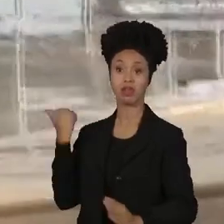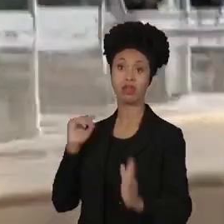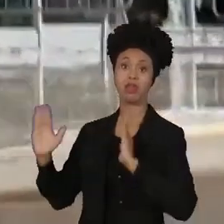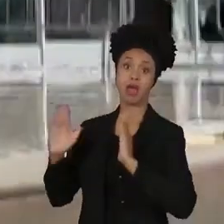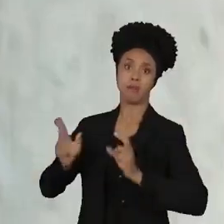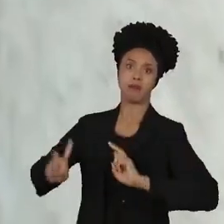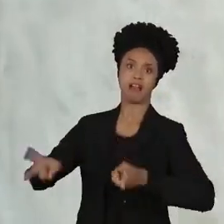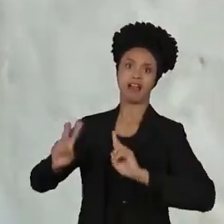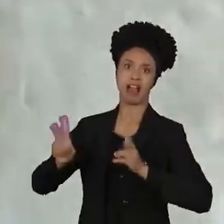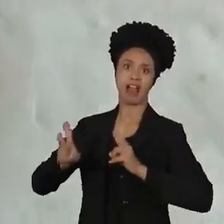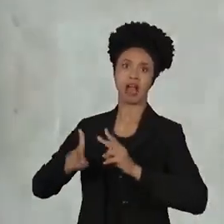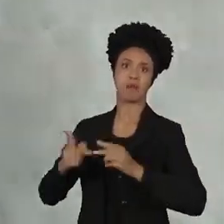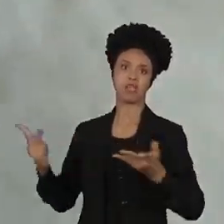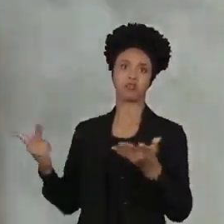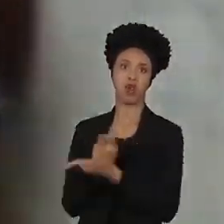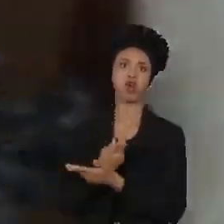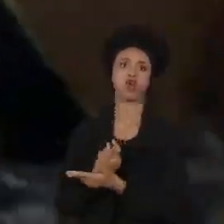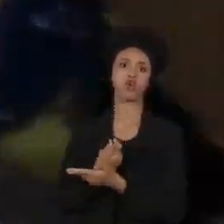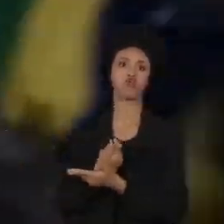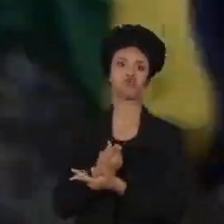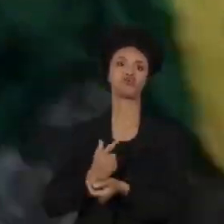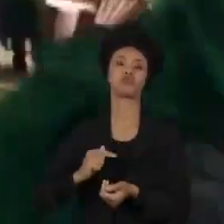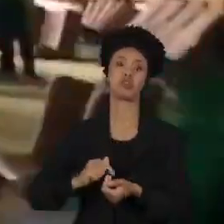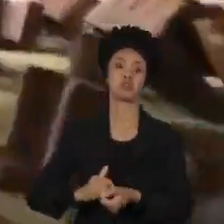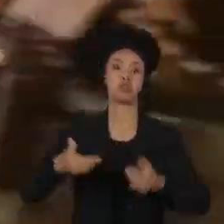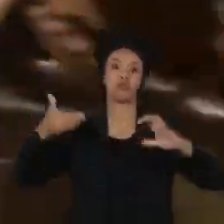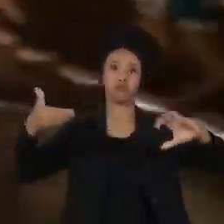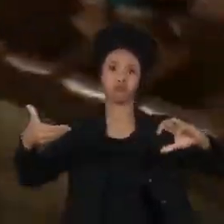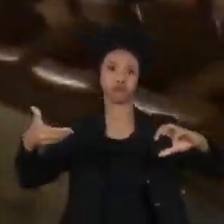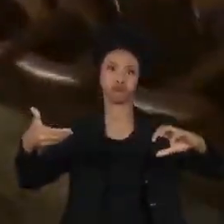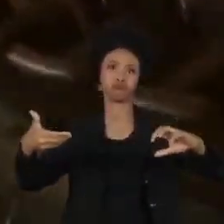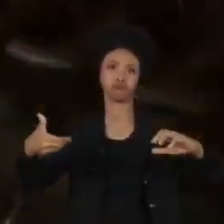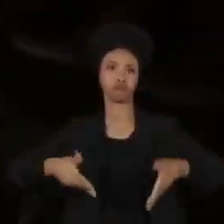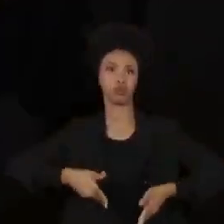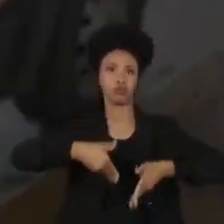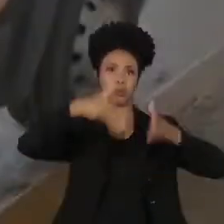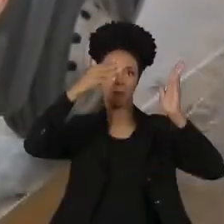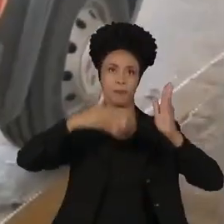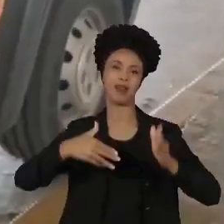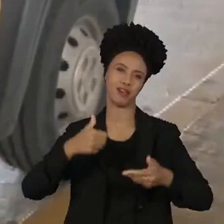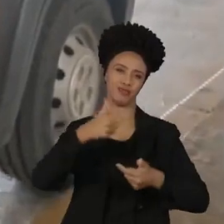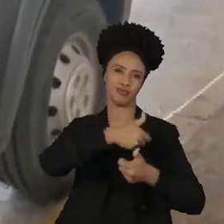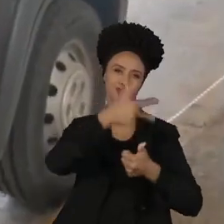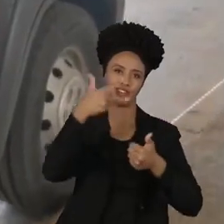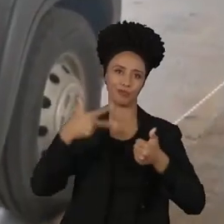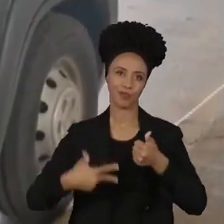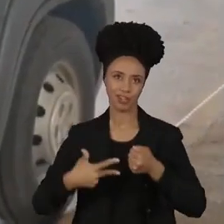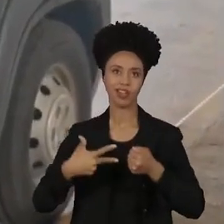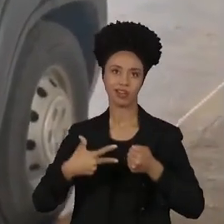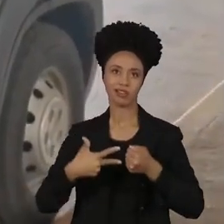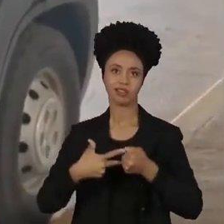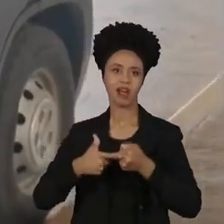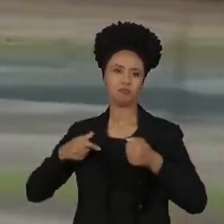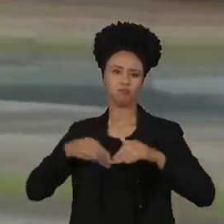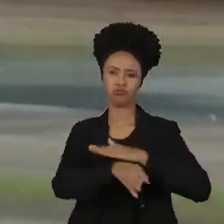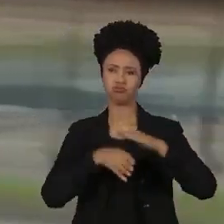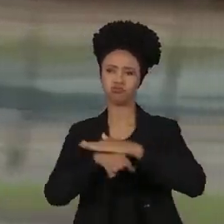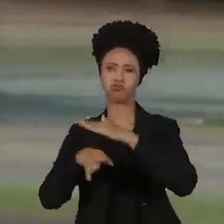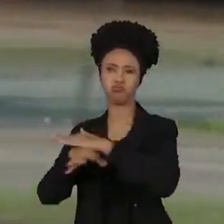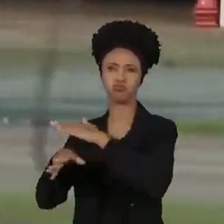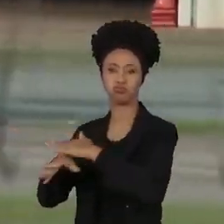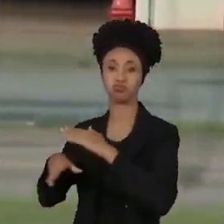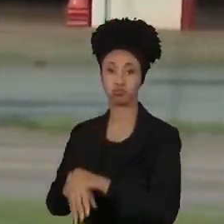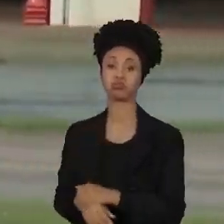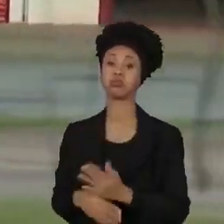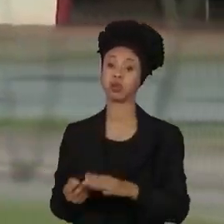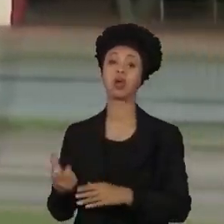golpistas invadiram e depredaram as sedes dos três poderes em Brasília. Ele ficou preso por quase três meses e foi solto